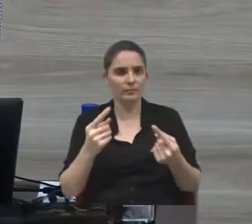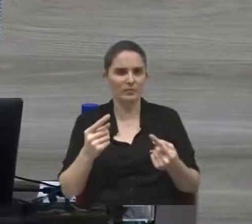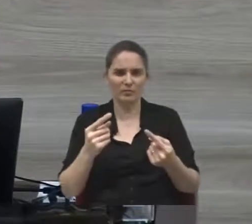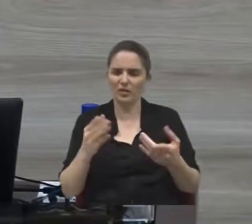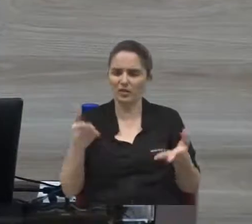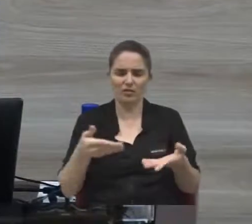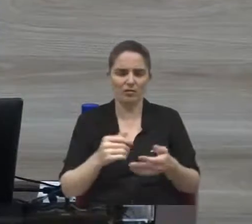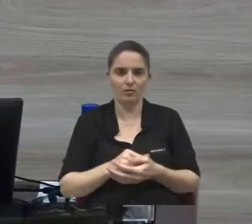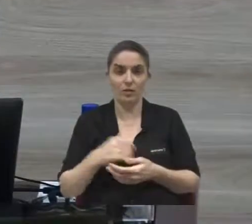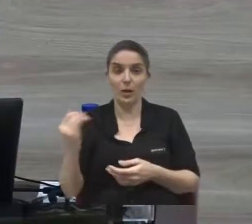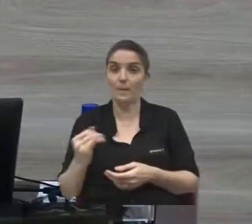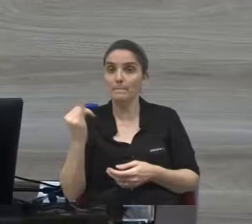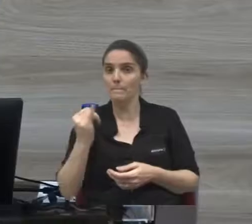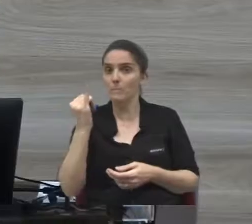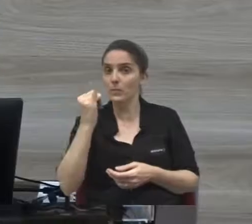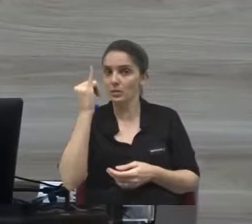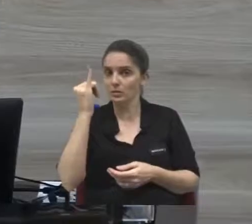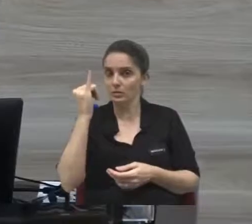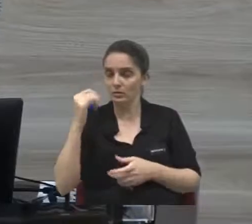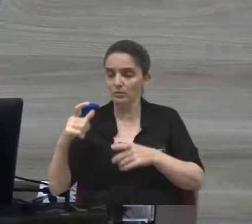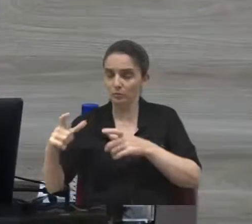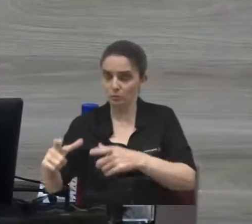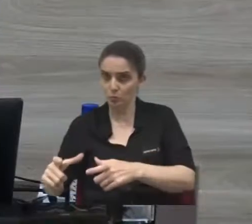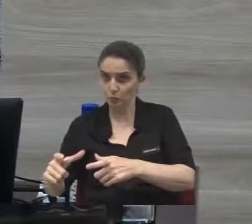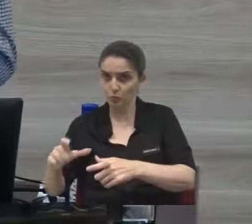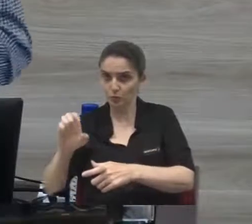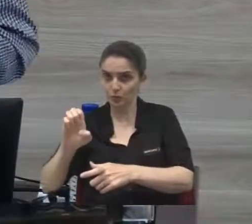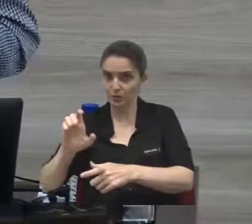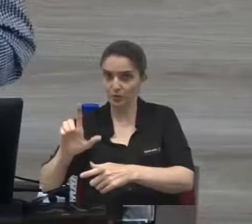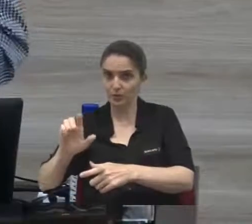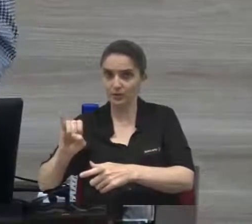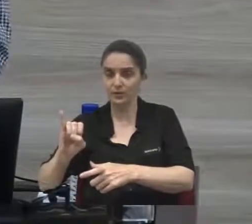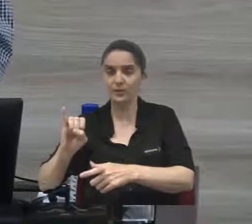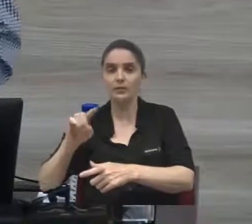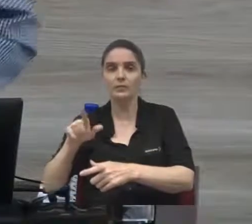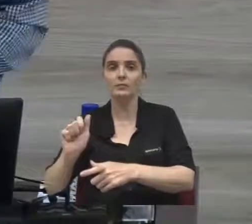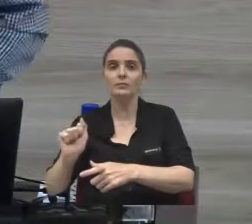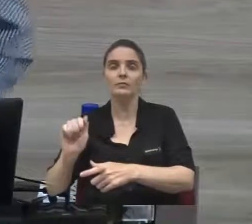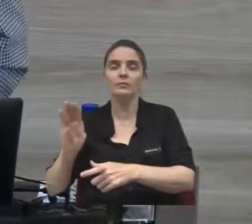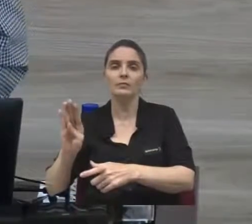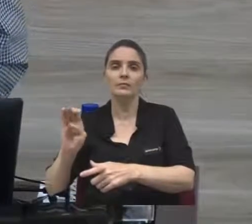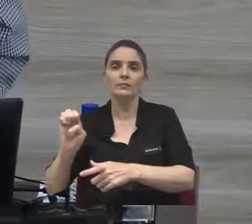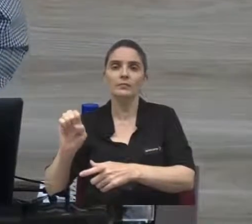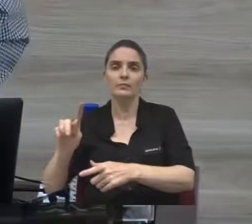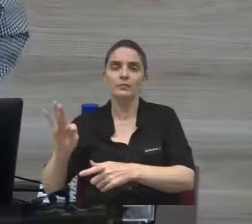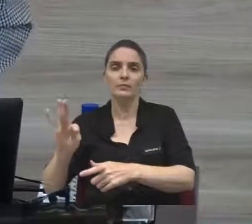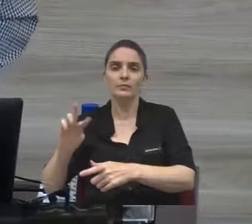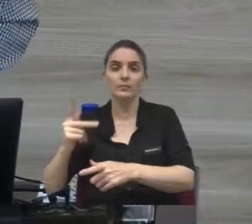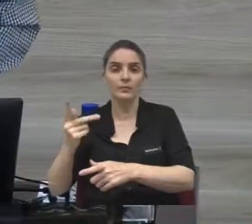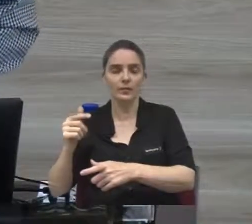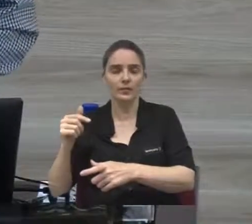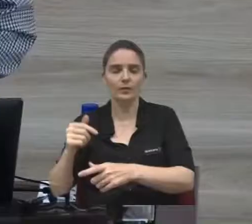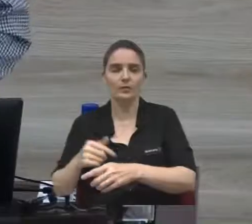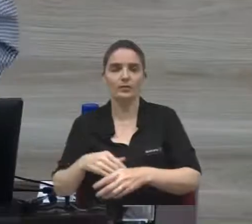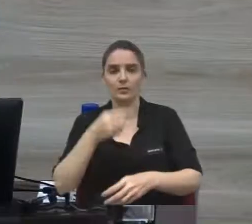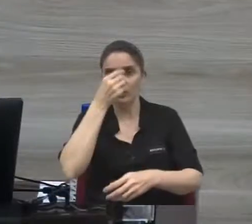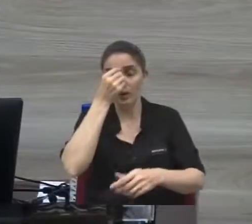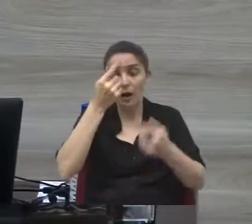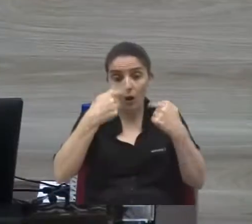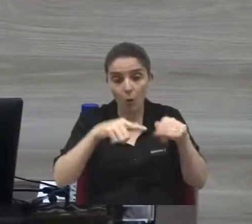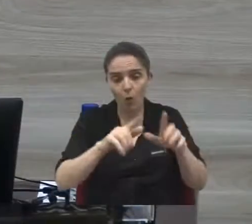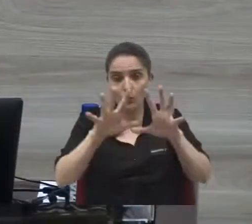que os moradores de Elizabeth Teixeira, embora eu seja contra a invasão, possa merecer a atenção também da prefeitura.